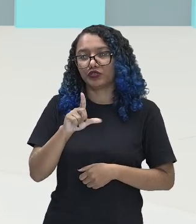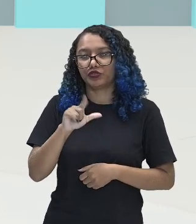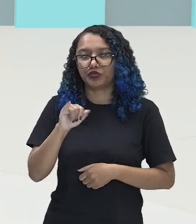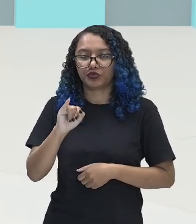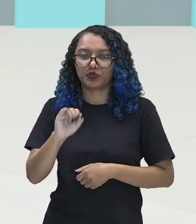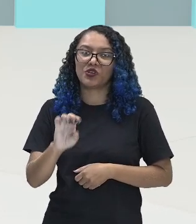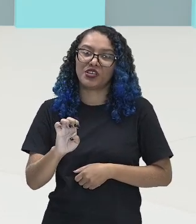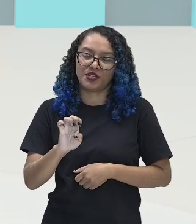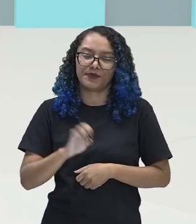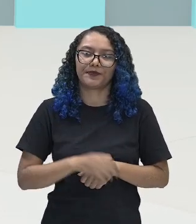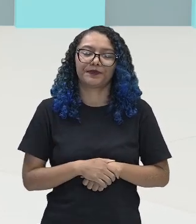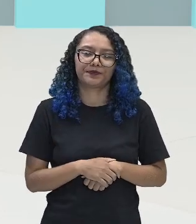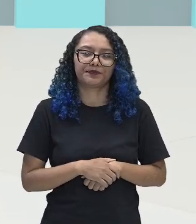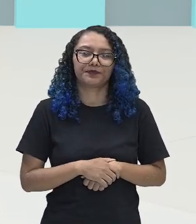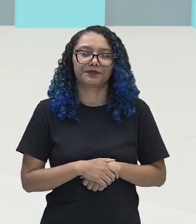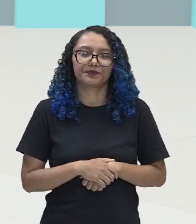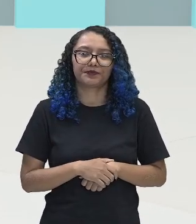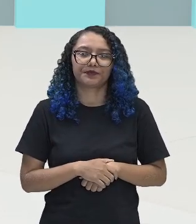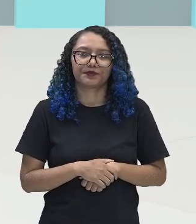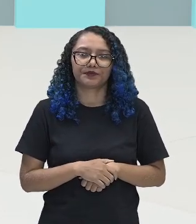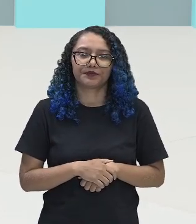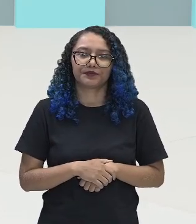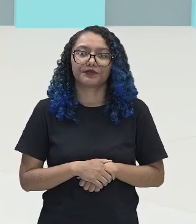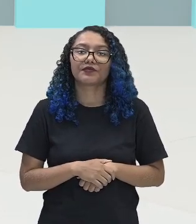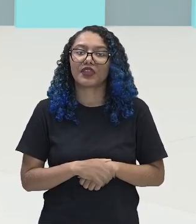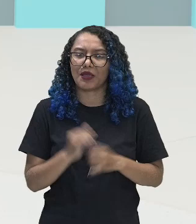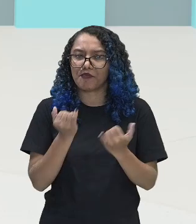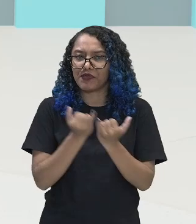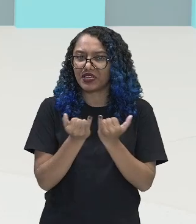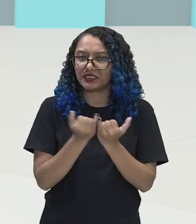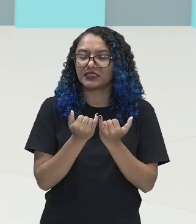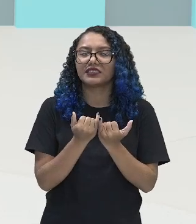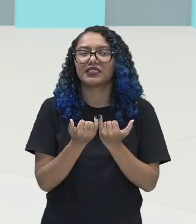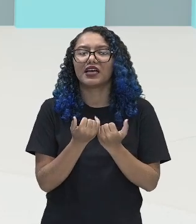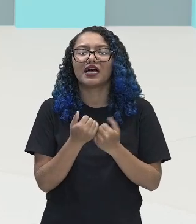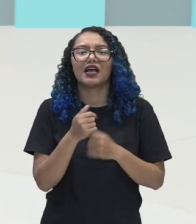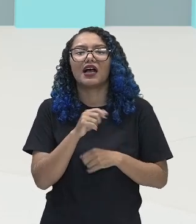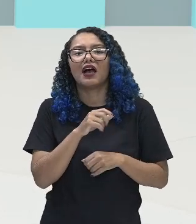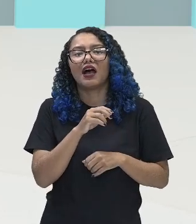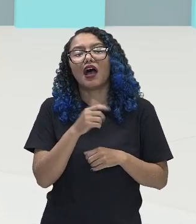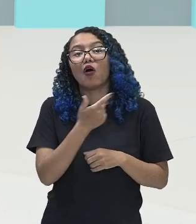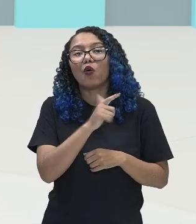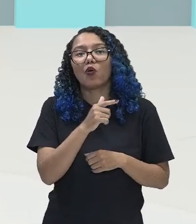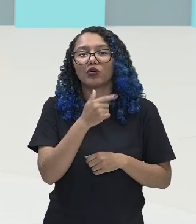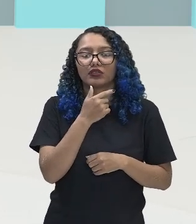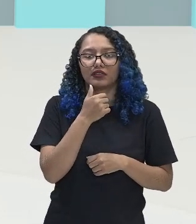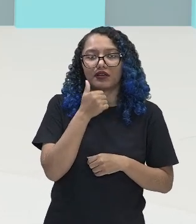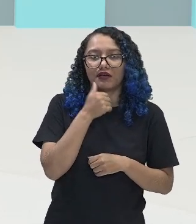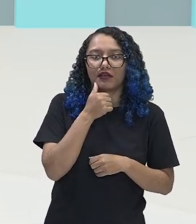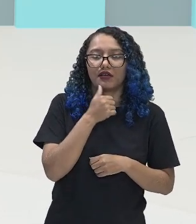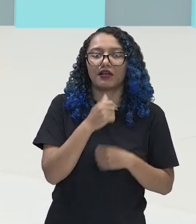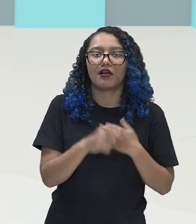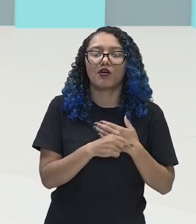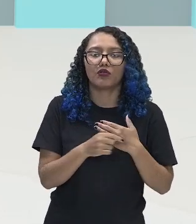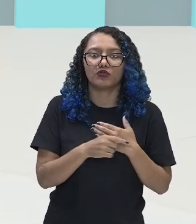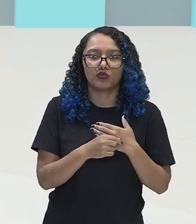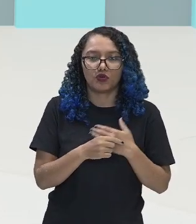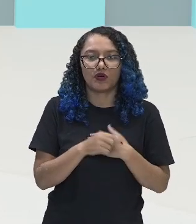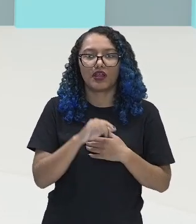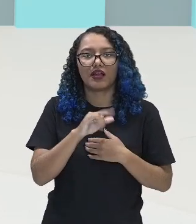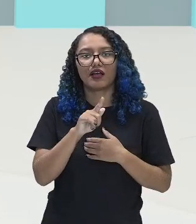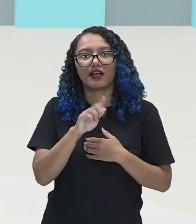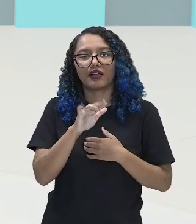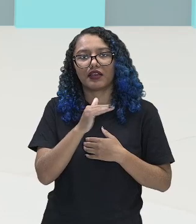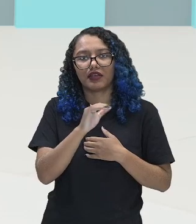e perceba que também, assim como a Graça, é a todo instante um poema de resistência, porque a mãe tenta dizer,